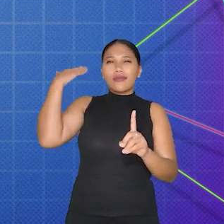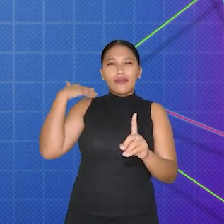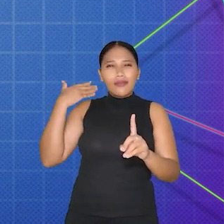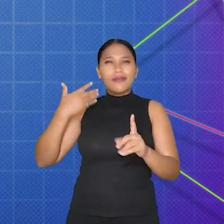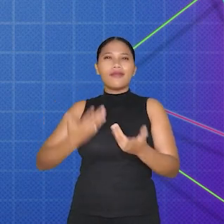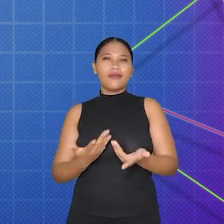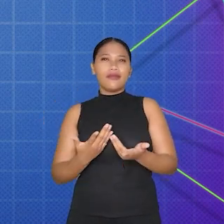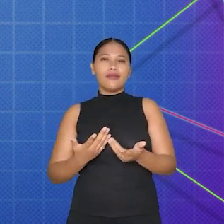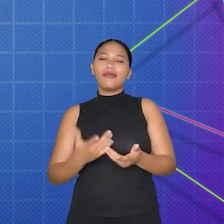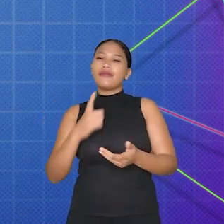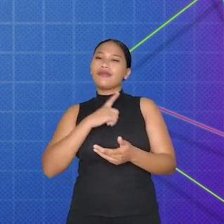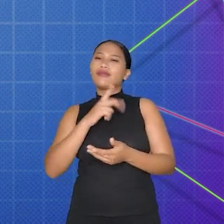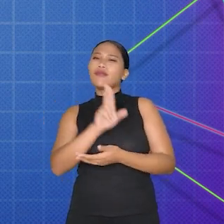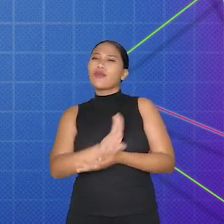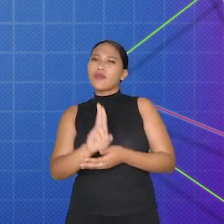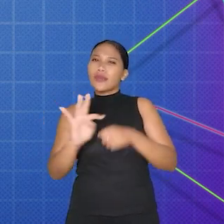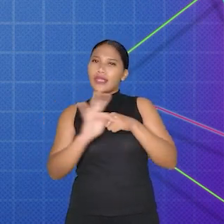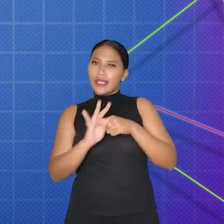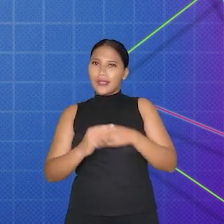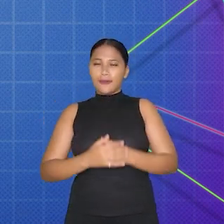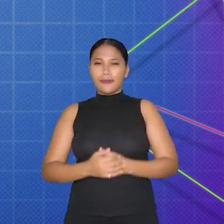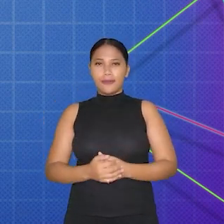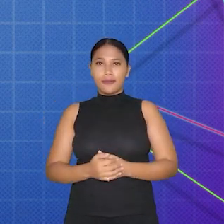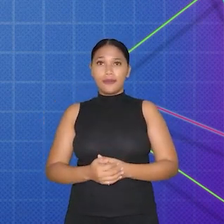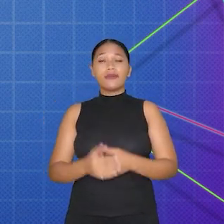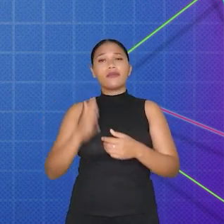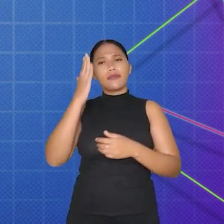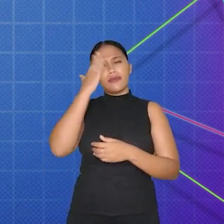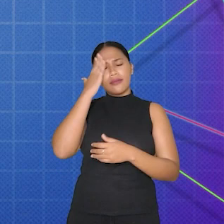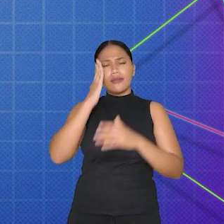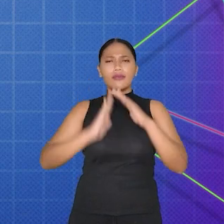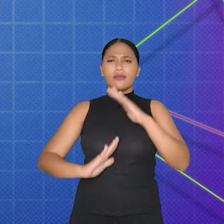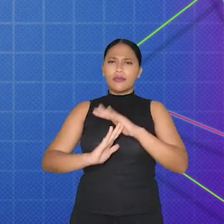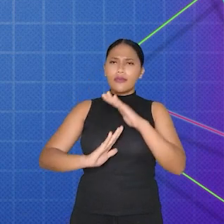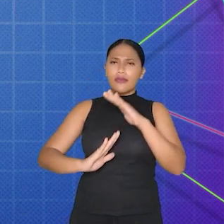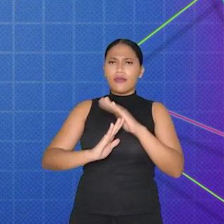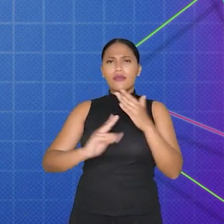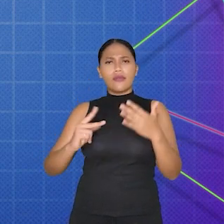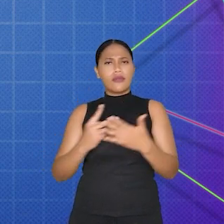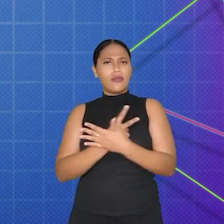os jogos clássicos que se utilizavam dessa técnica. Apesar das